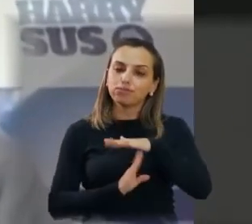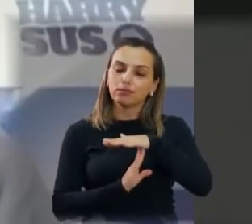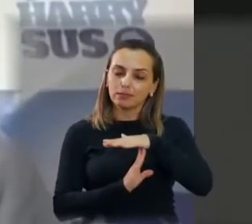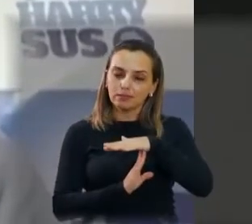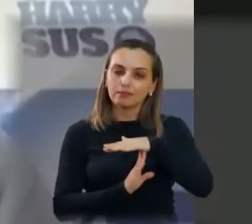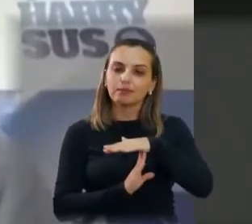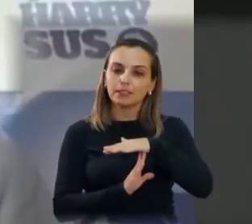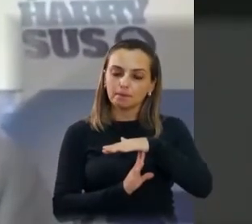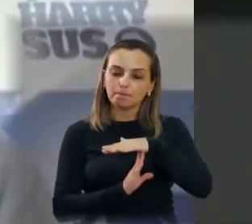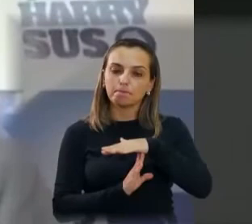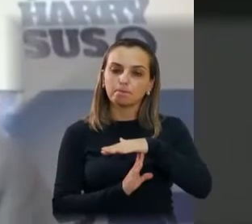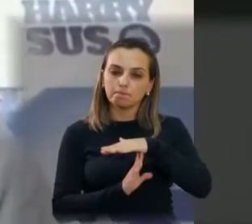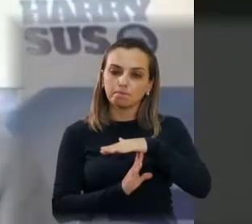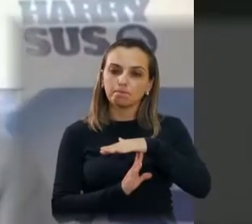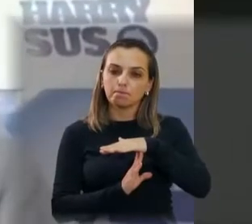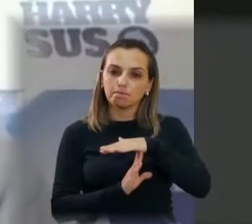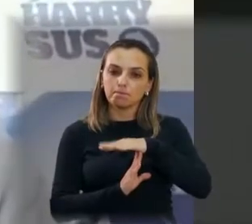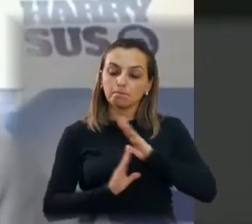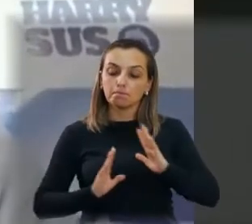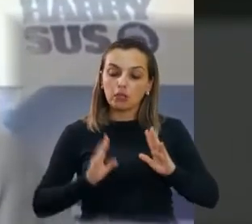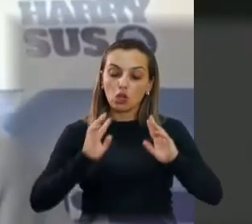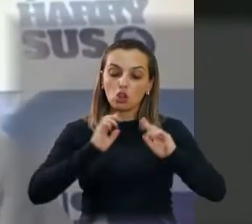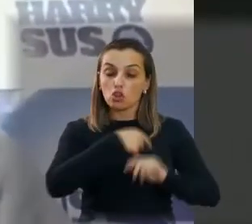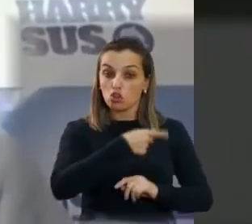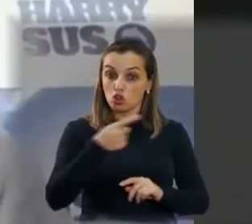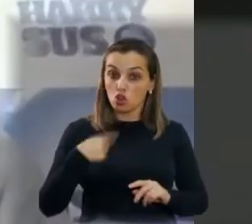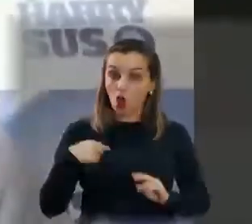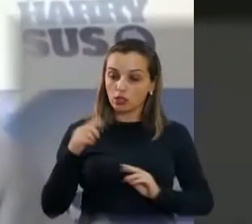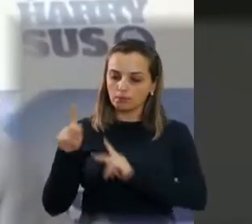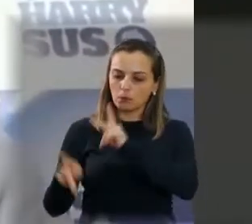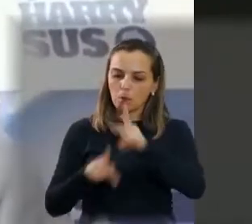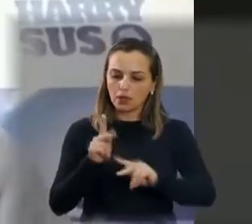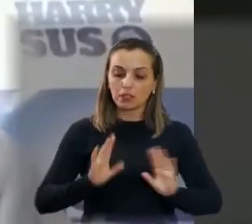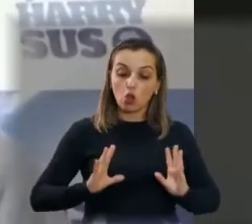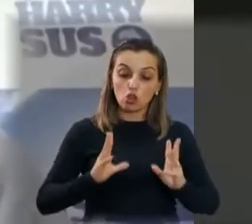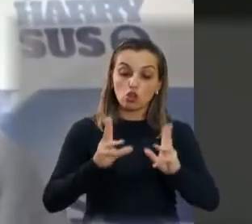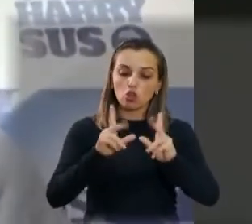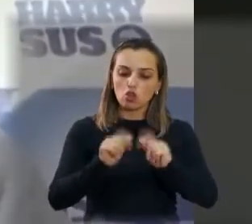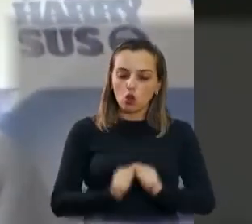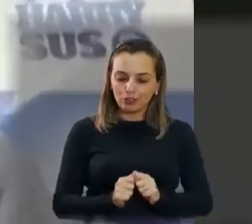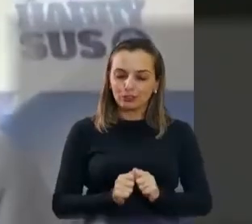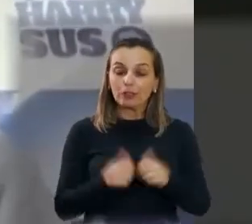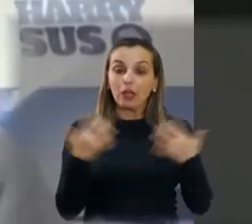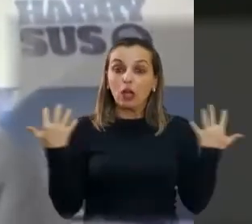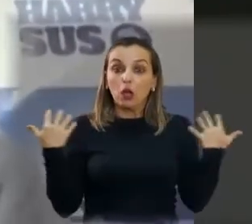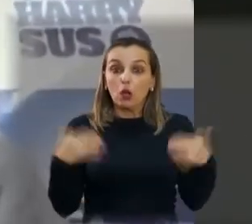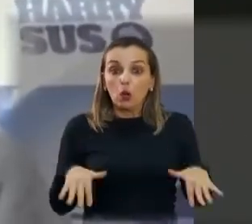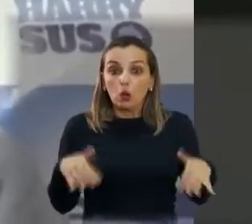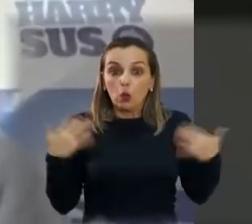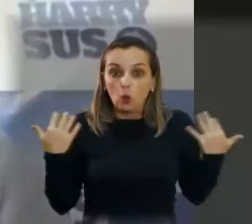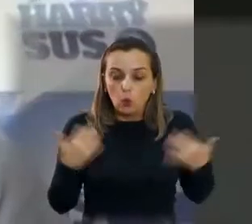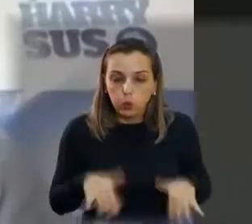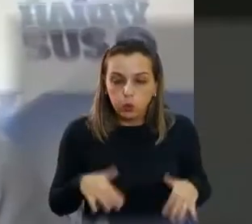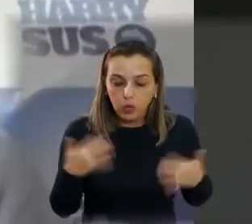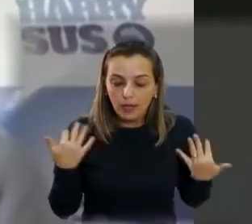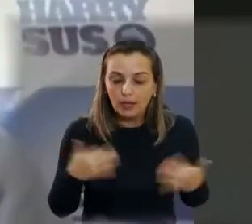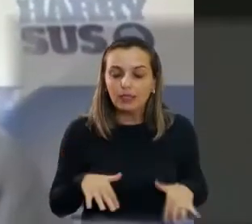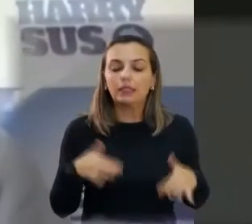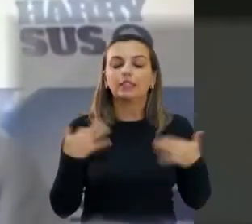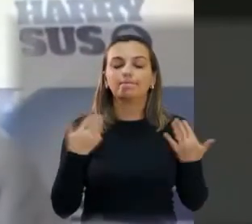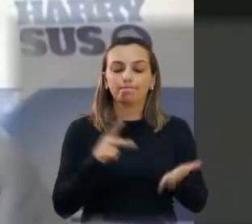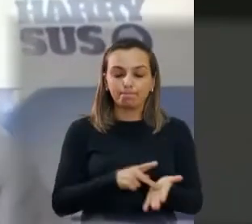psicológico. Todos nós, enquanto população, estamos apavorados. Esta é a